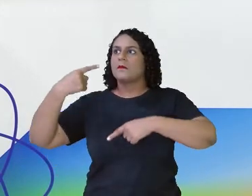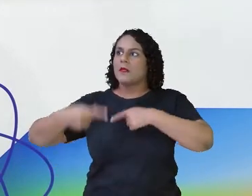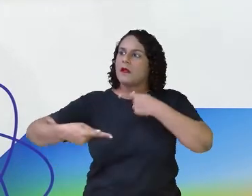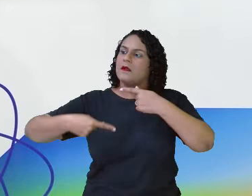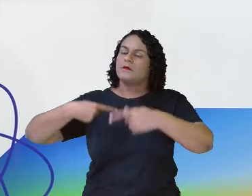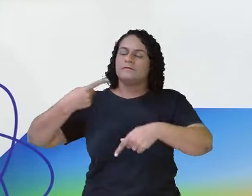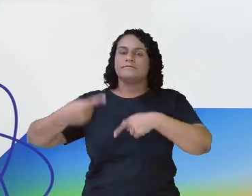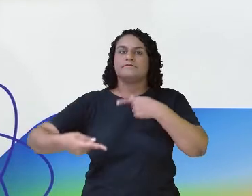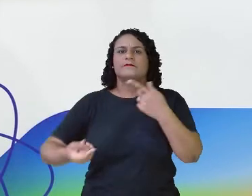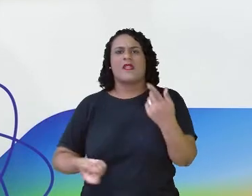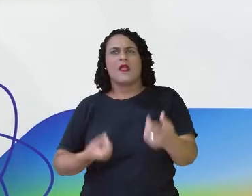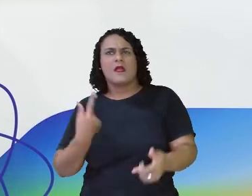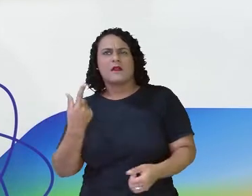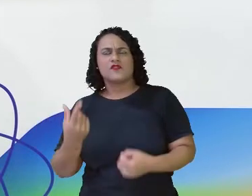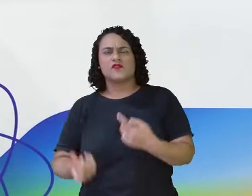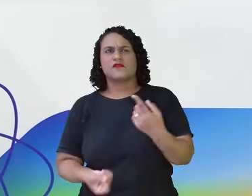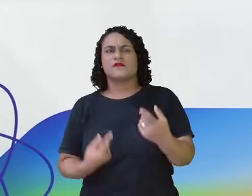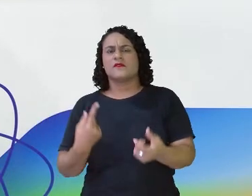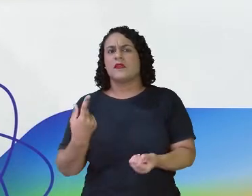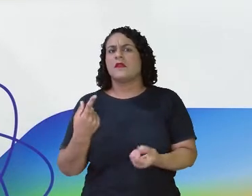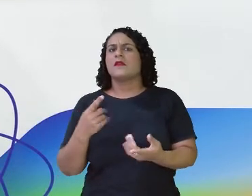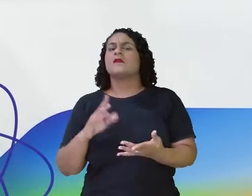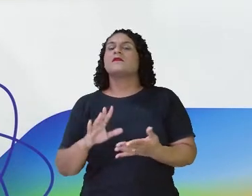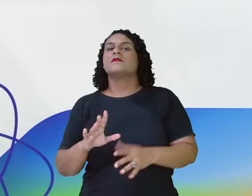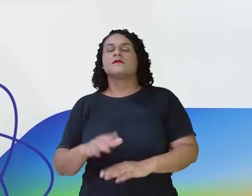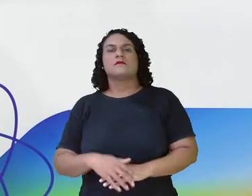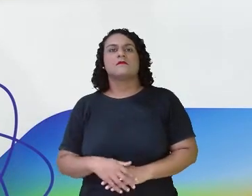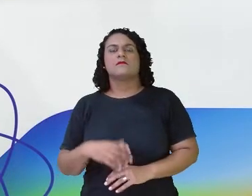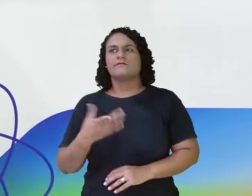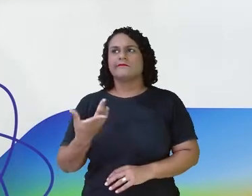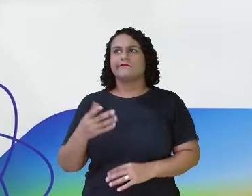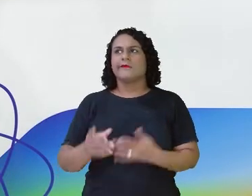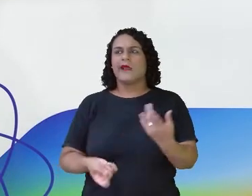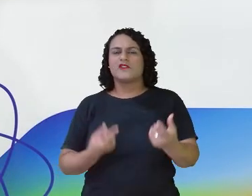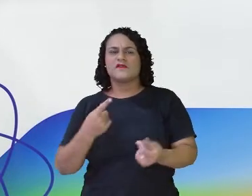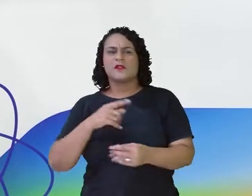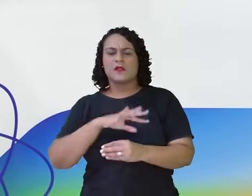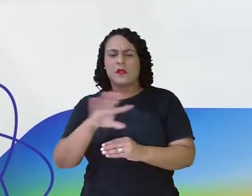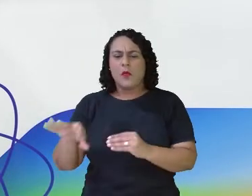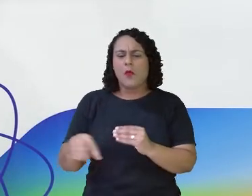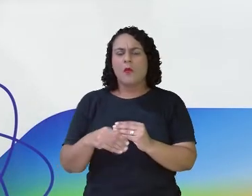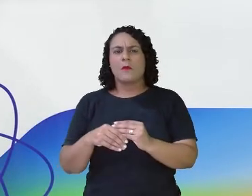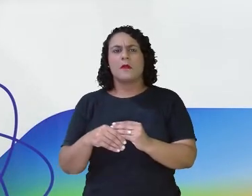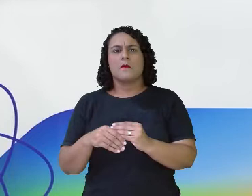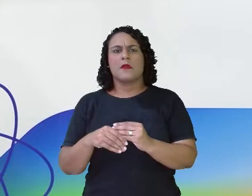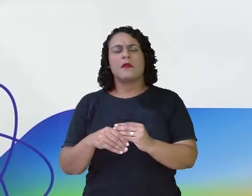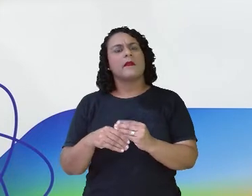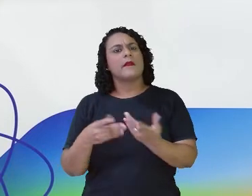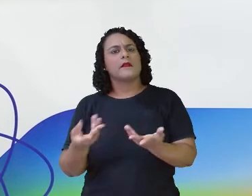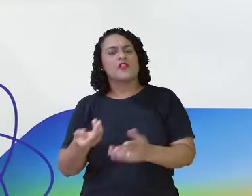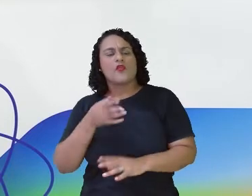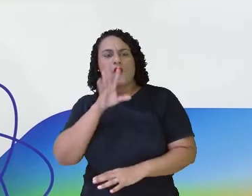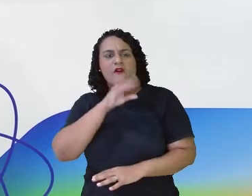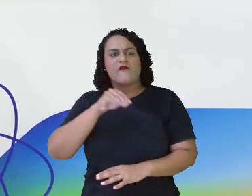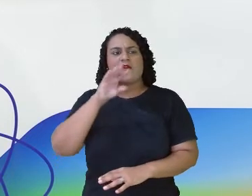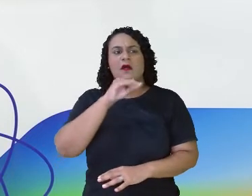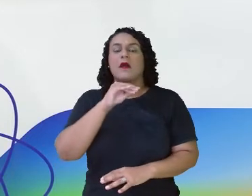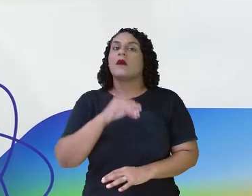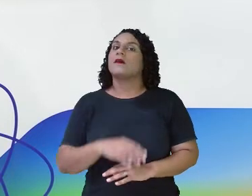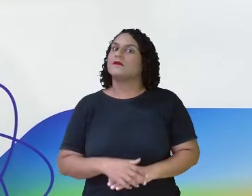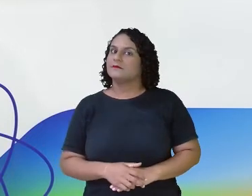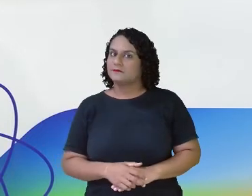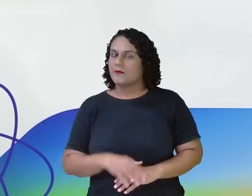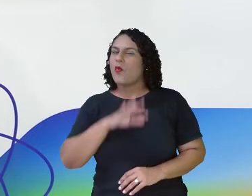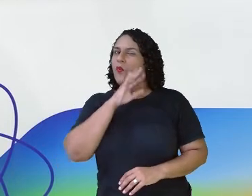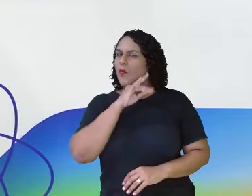a essência é a mesma, mas bota fala que não tinha, aumenta alguma cena. Isso não é ruim, tá, gente? O ruim é quando a gente tá falando de alguém,